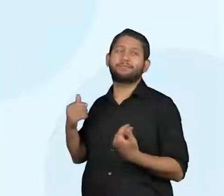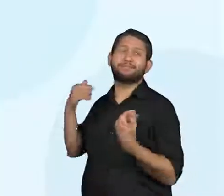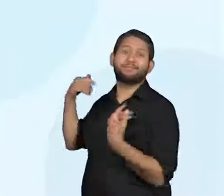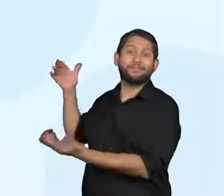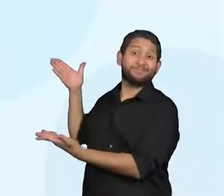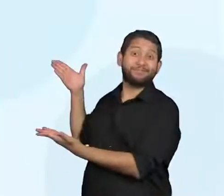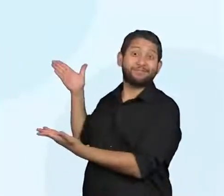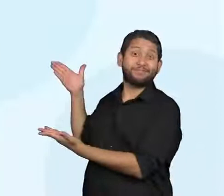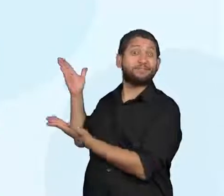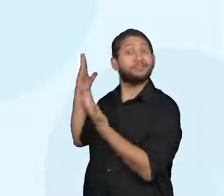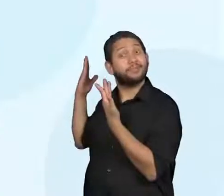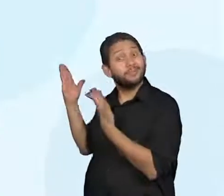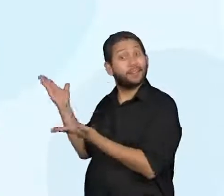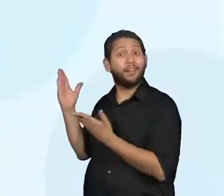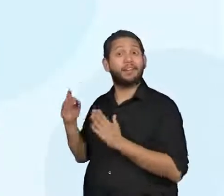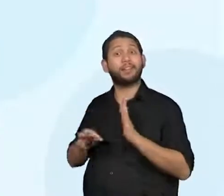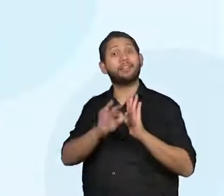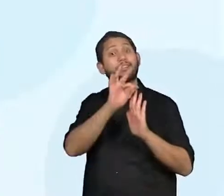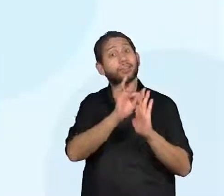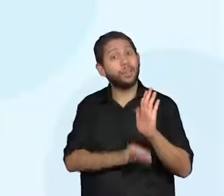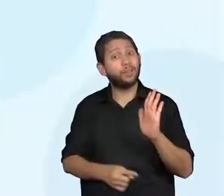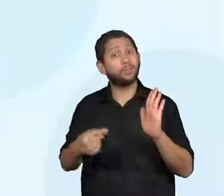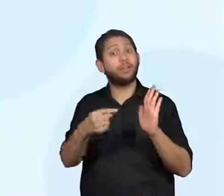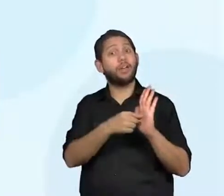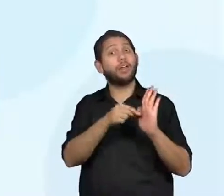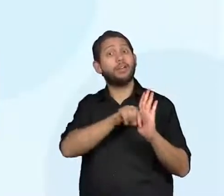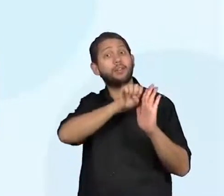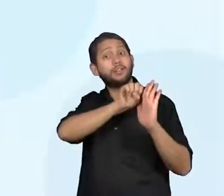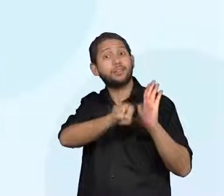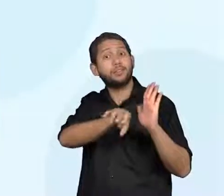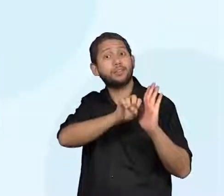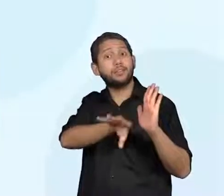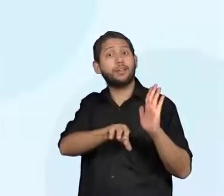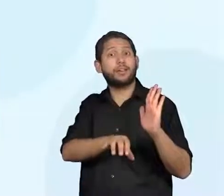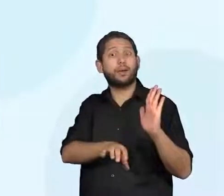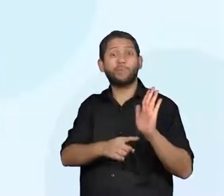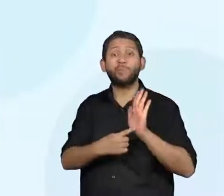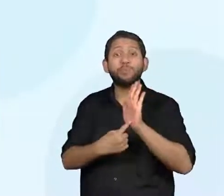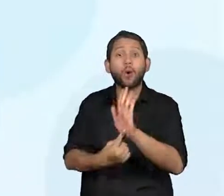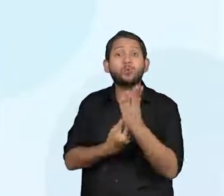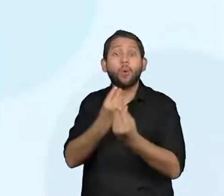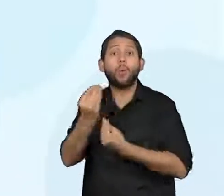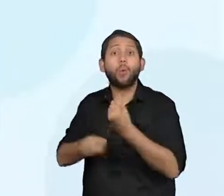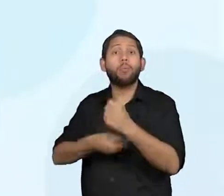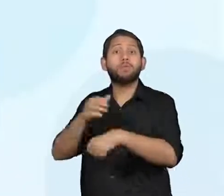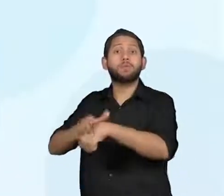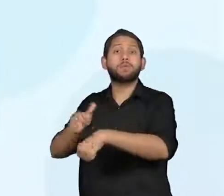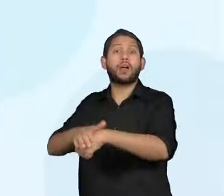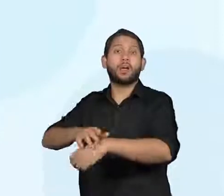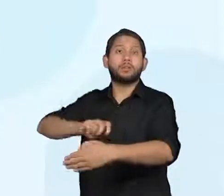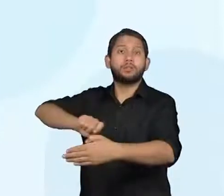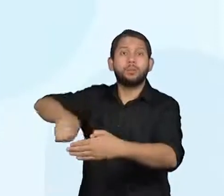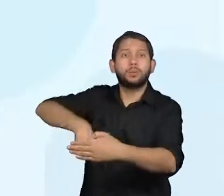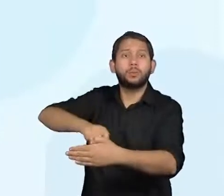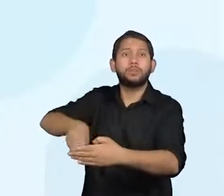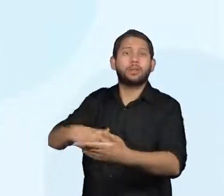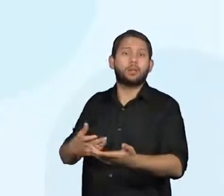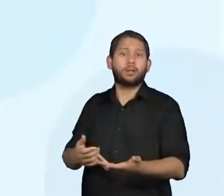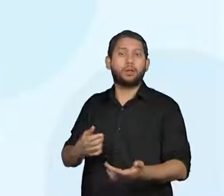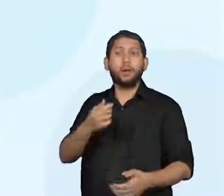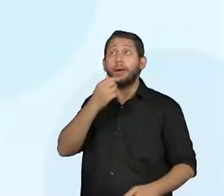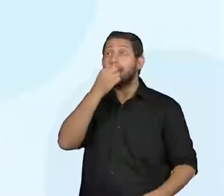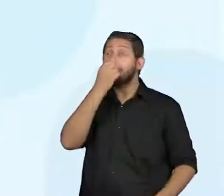o gênero instrucional já diz aí, né, professora? Isso serve para instruir o leitor, seja ali